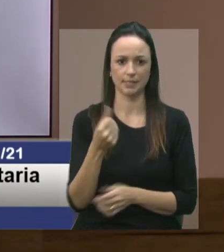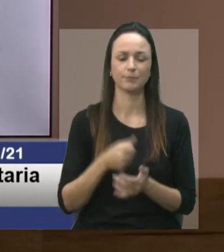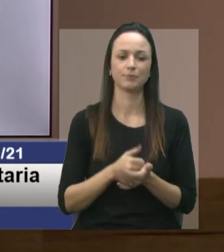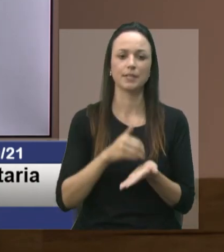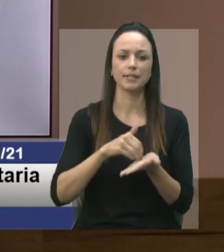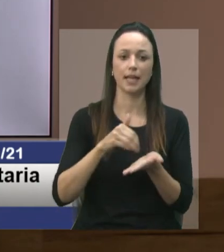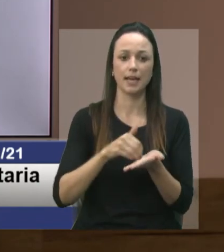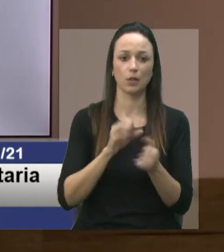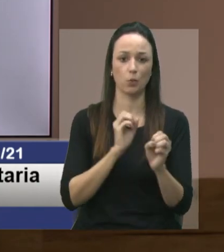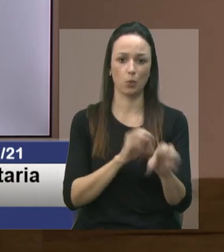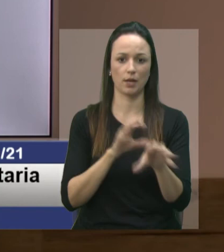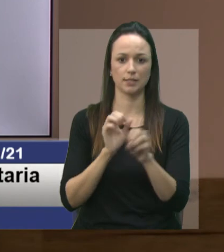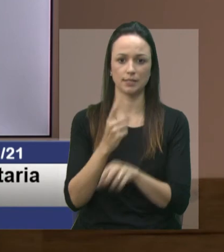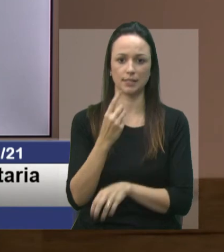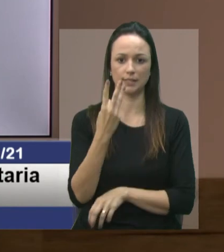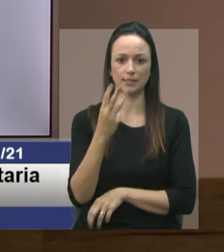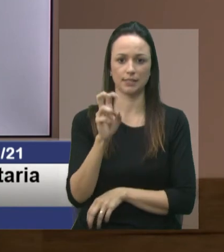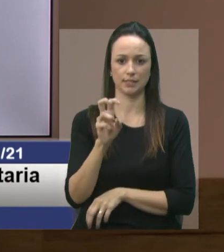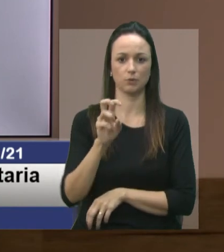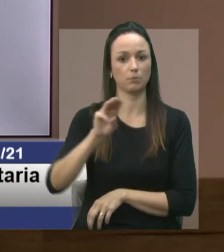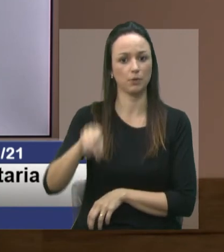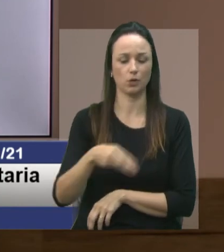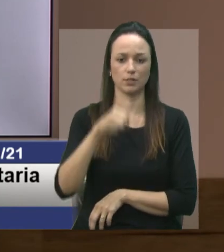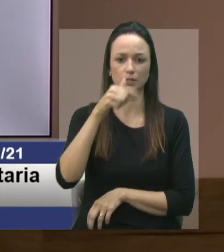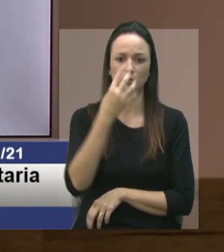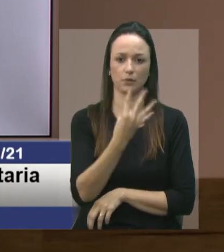R$ 38.616.000. Secretaria de Educação,